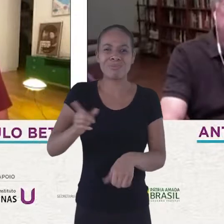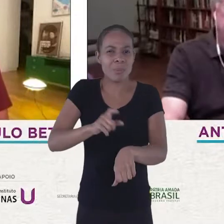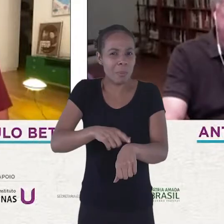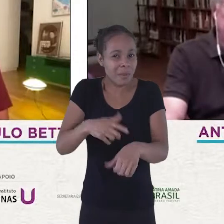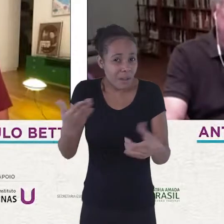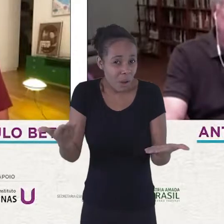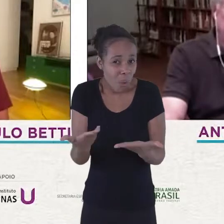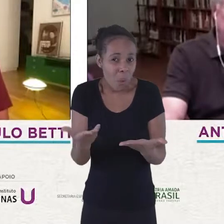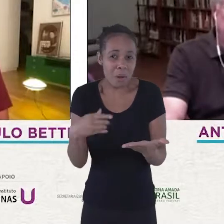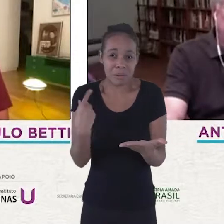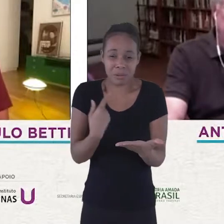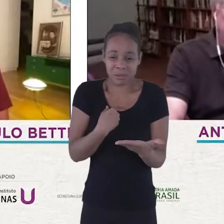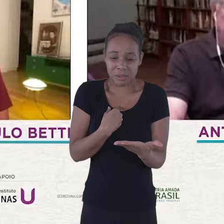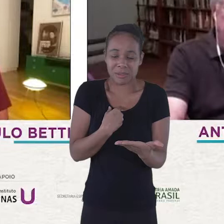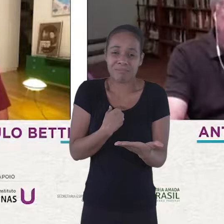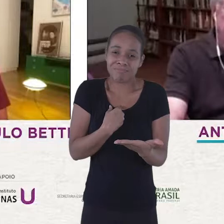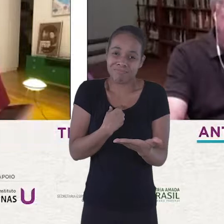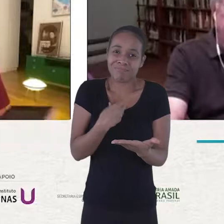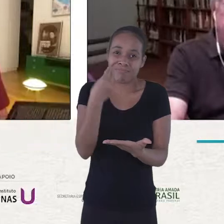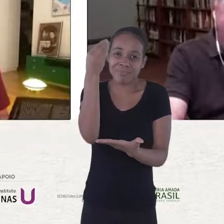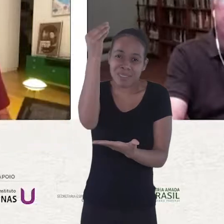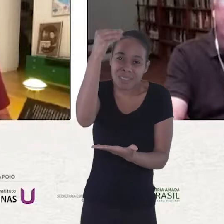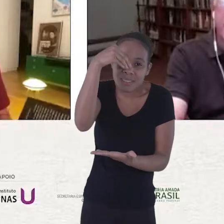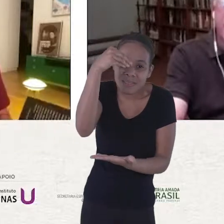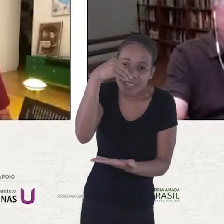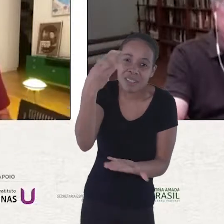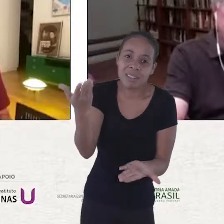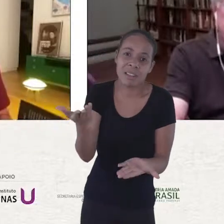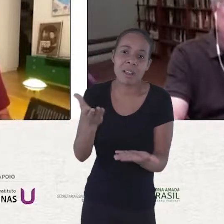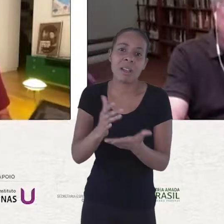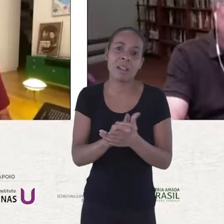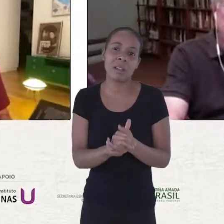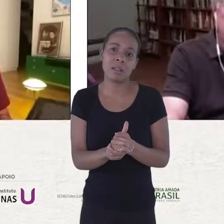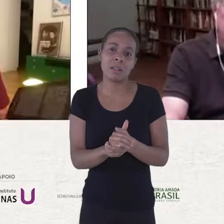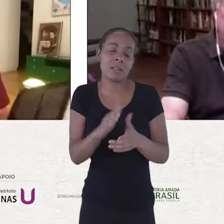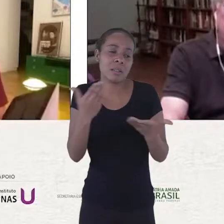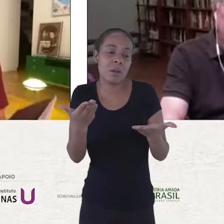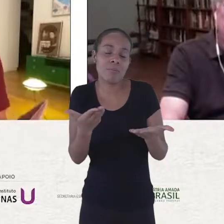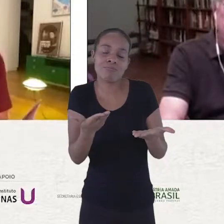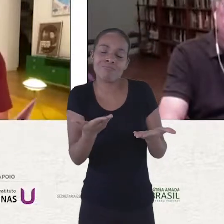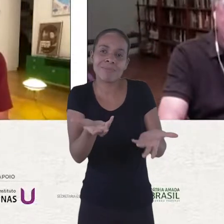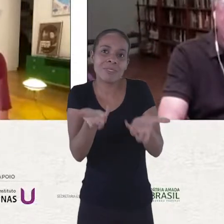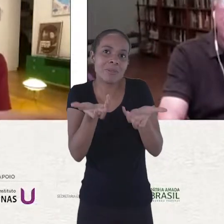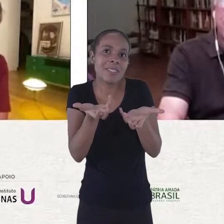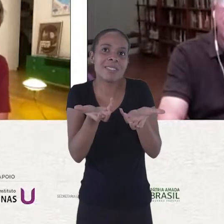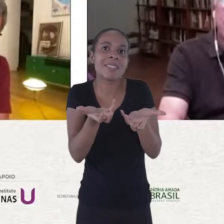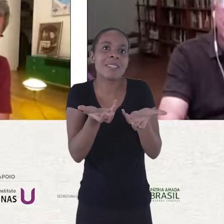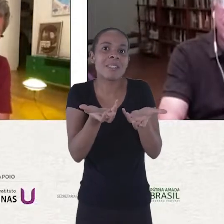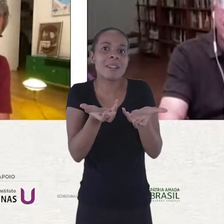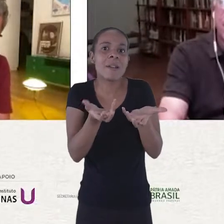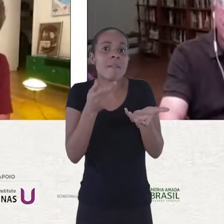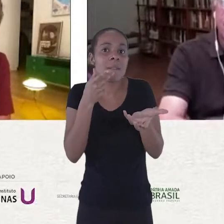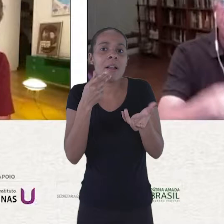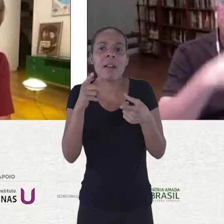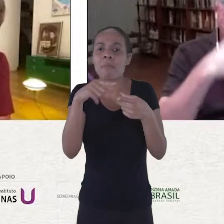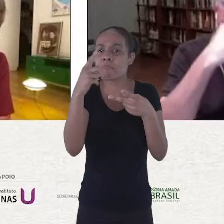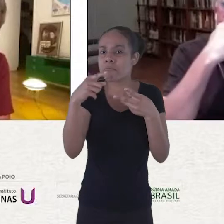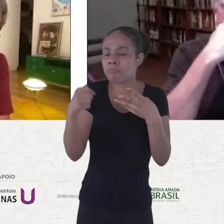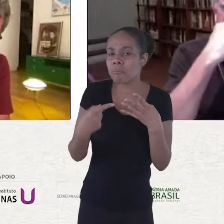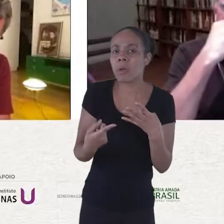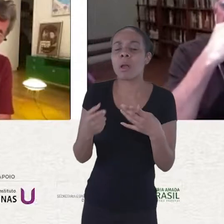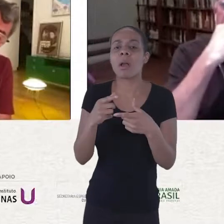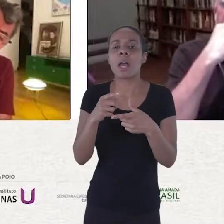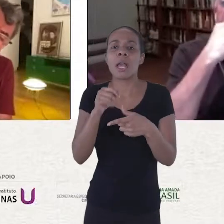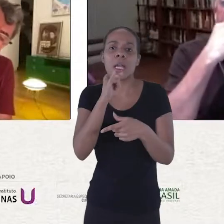todos, nós tínhamos Stepan, entendeu? Então, eu queria dizer que eu queria levantar alguns nomes aqui, Eduardo